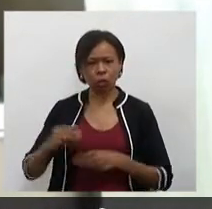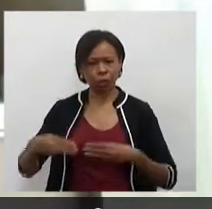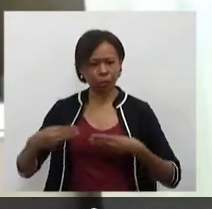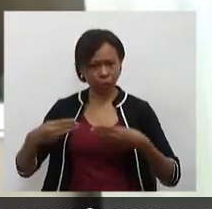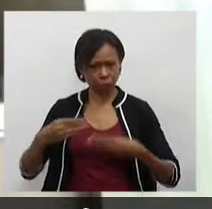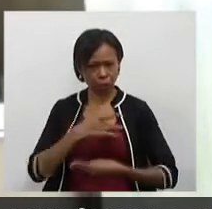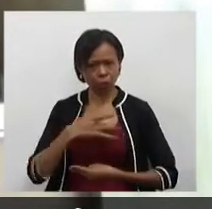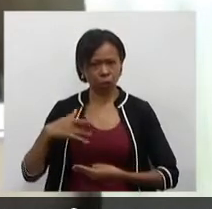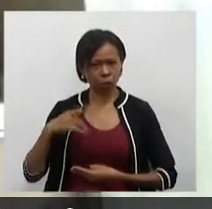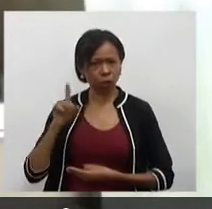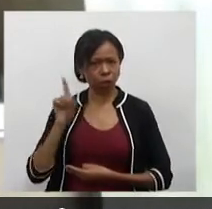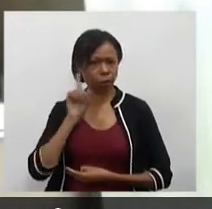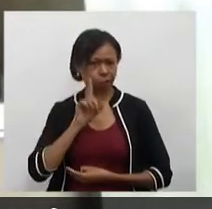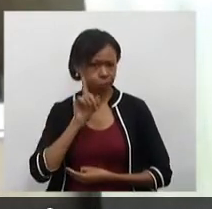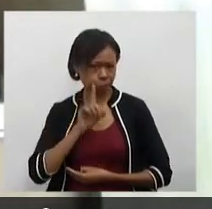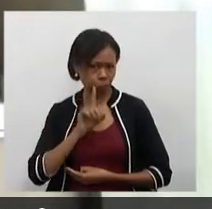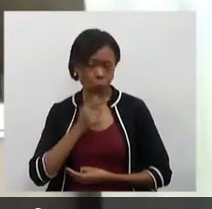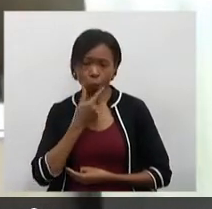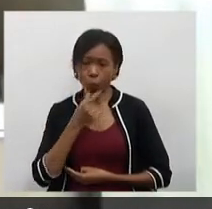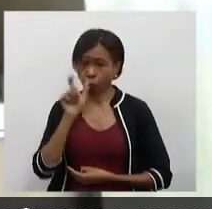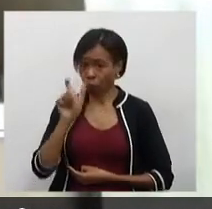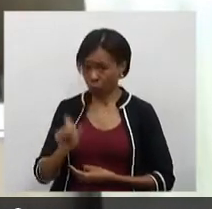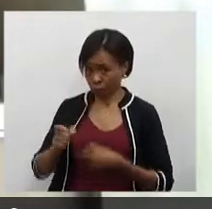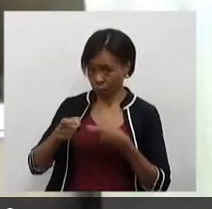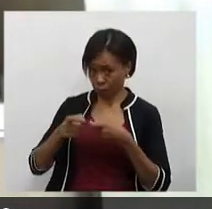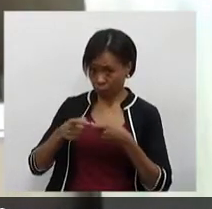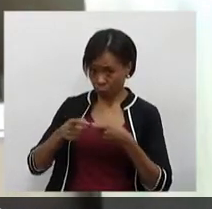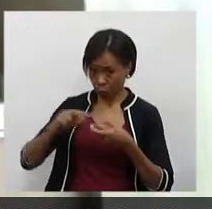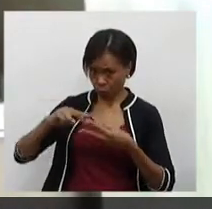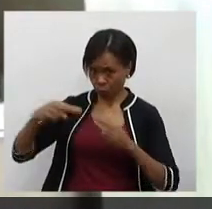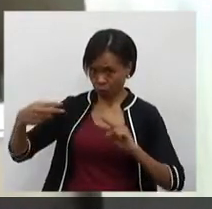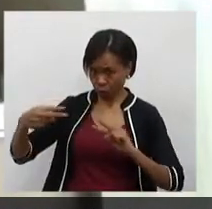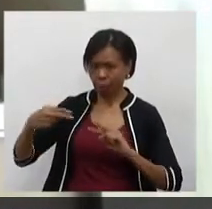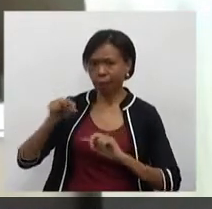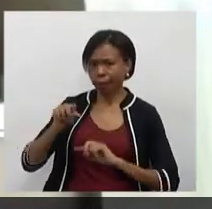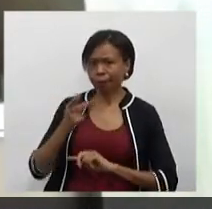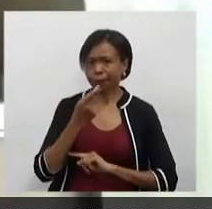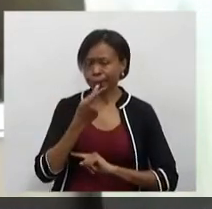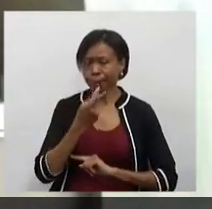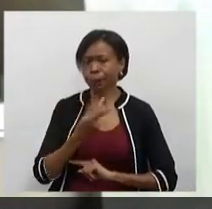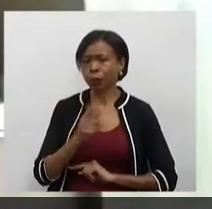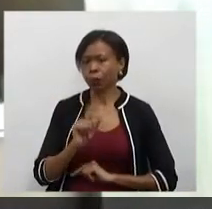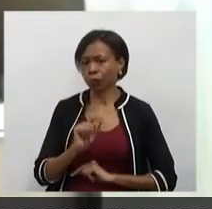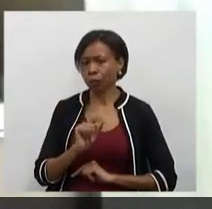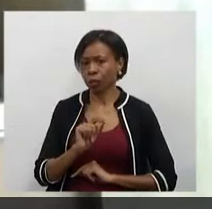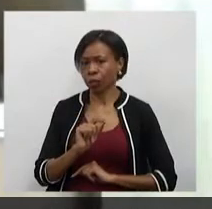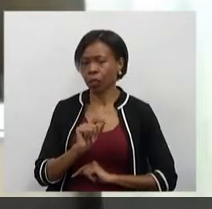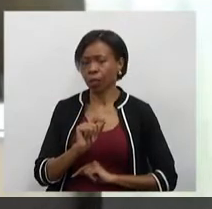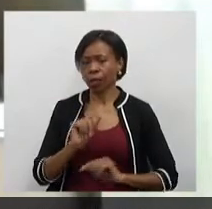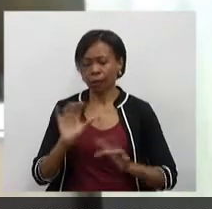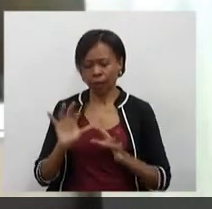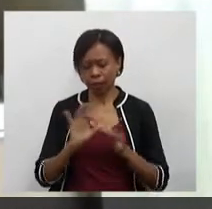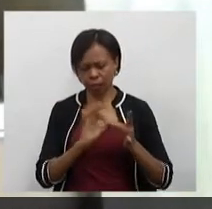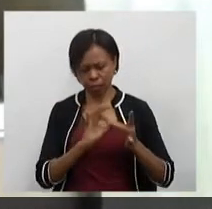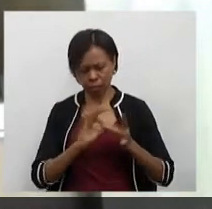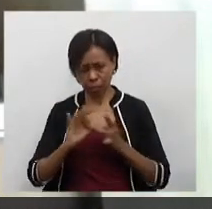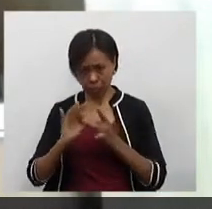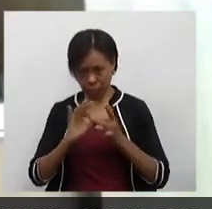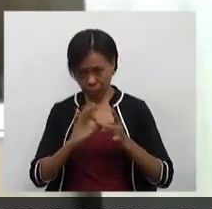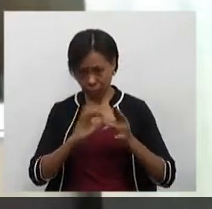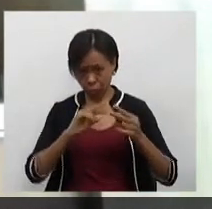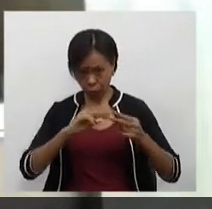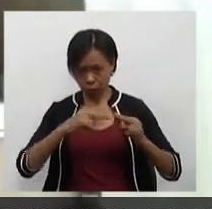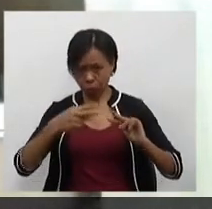Francis Collins, ele é um médico geneticista e falou para a Aliança Genética do mundo inteiro, fez